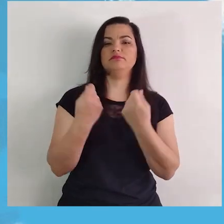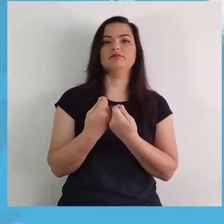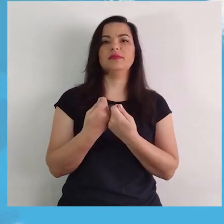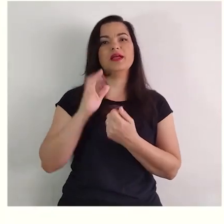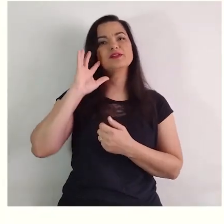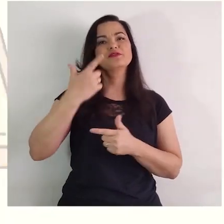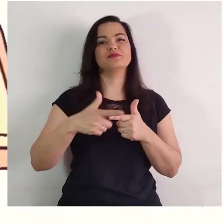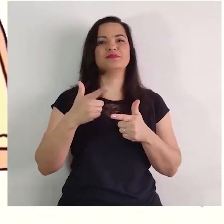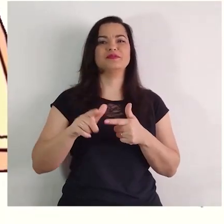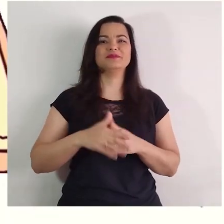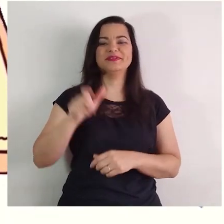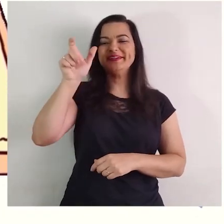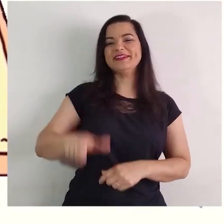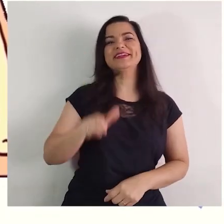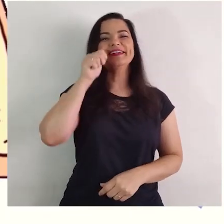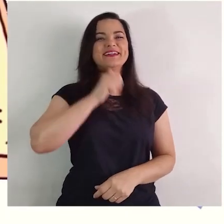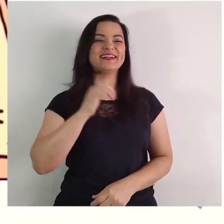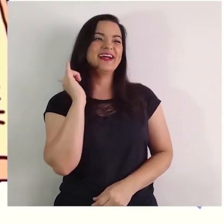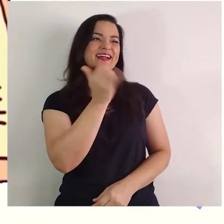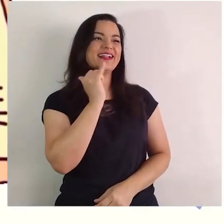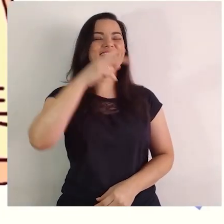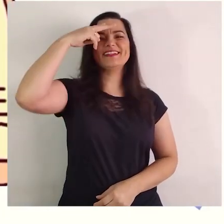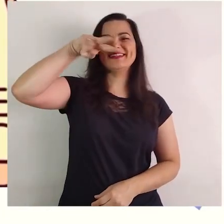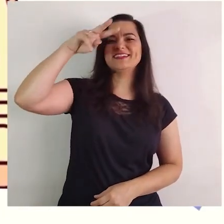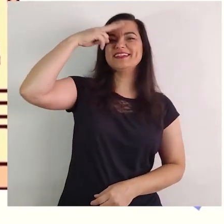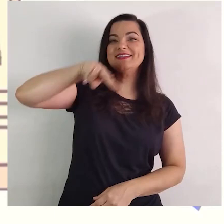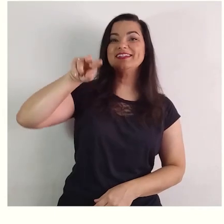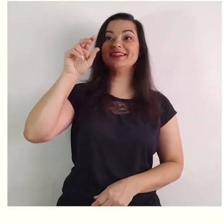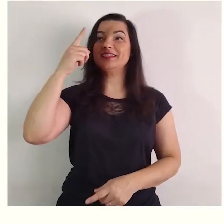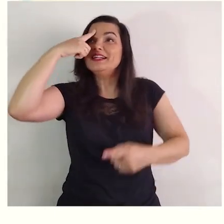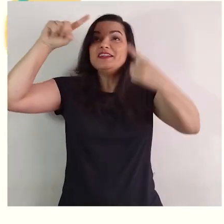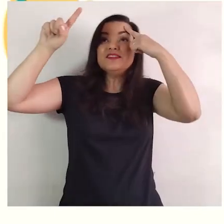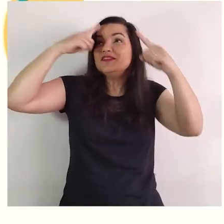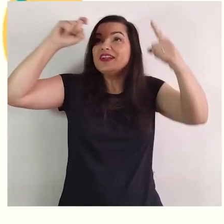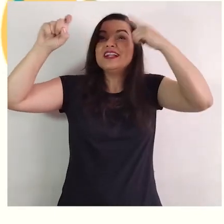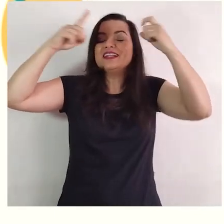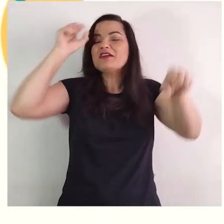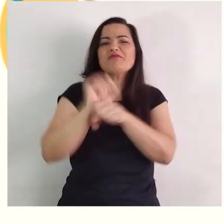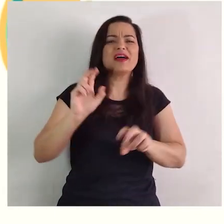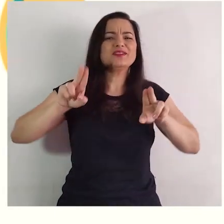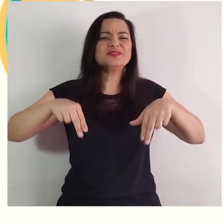só. Ela conta história e nunca para de inventar.